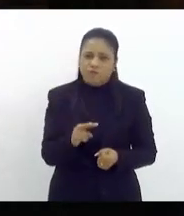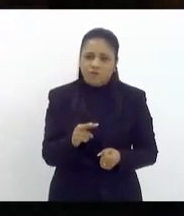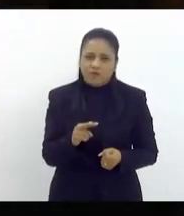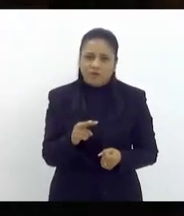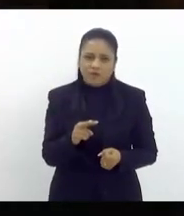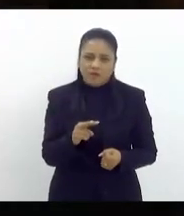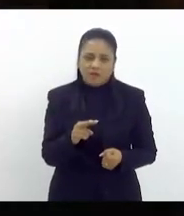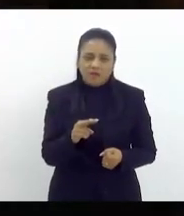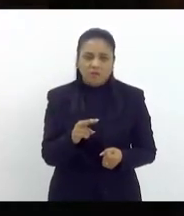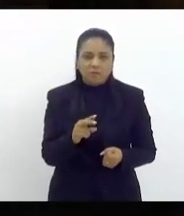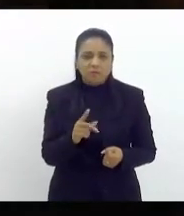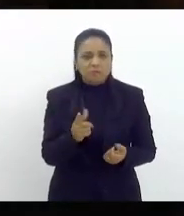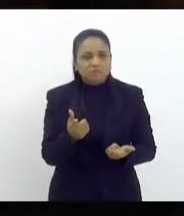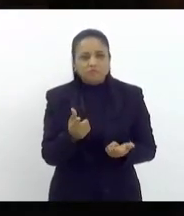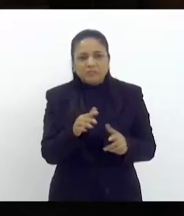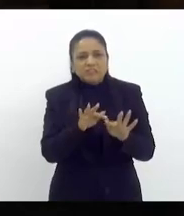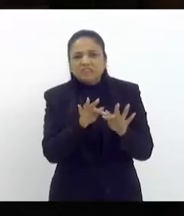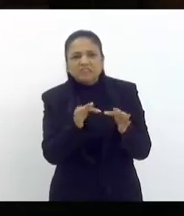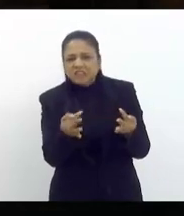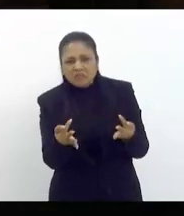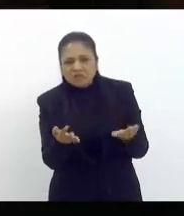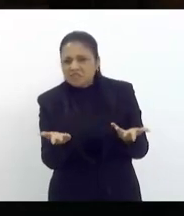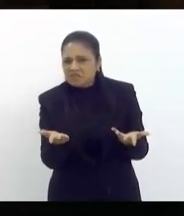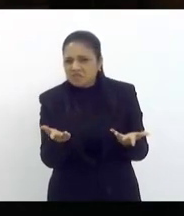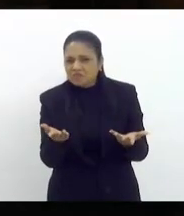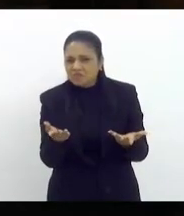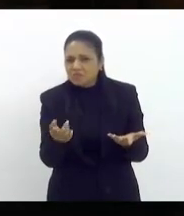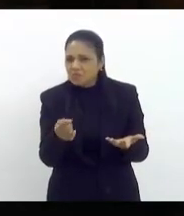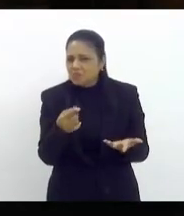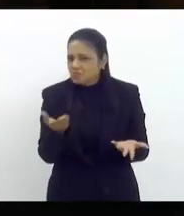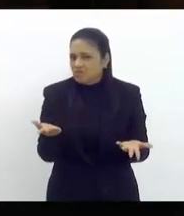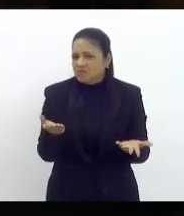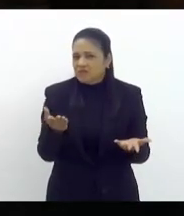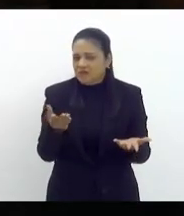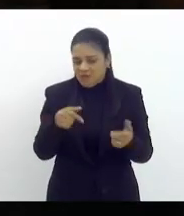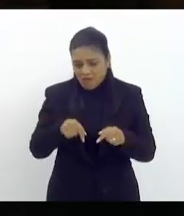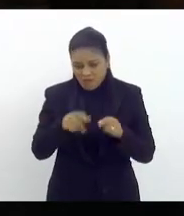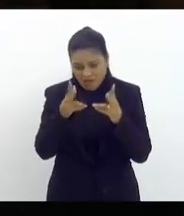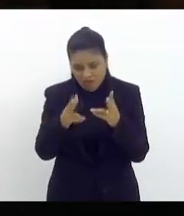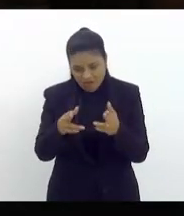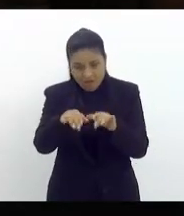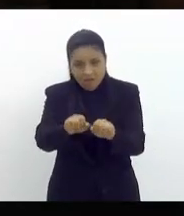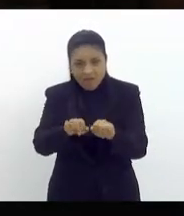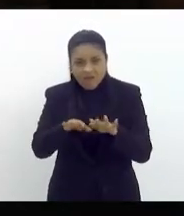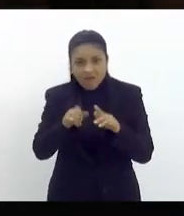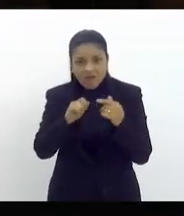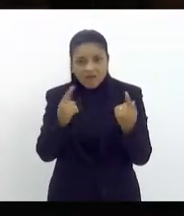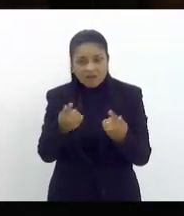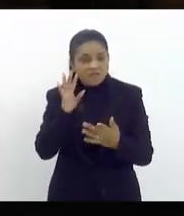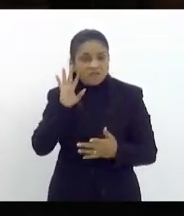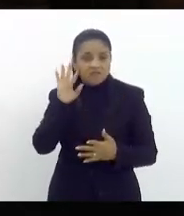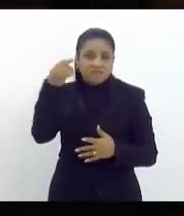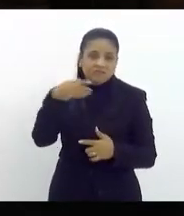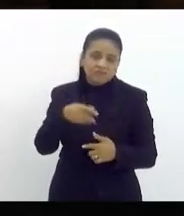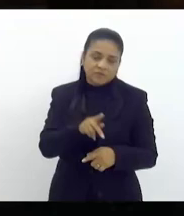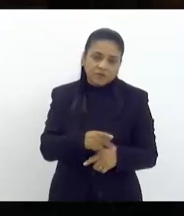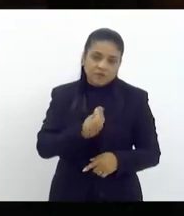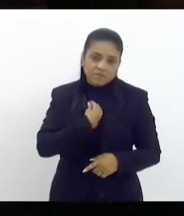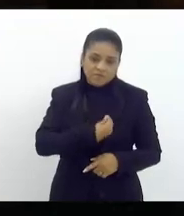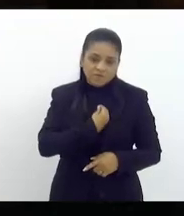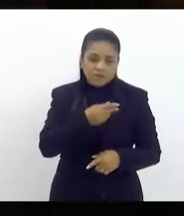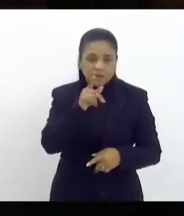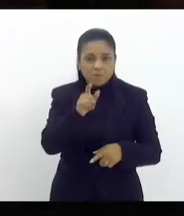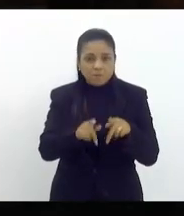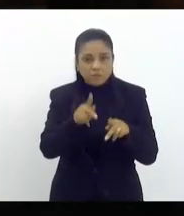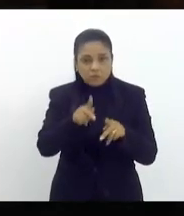menos como menor do que qualquer outra coisa diante de um parlamento como esse que define a vida das pessoas define entre